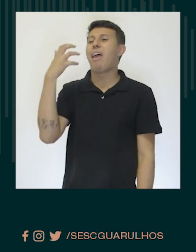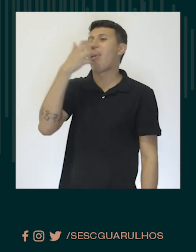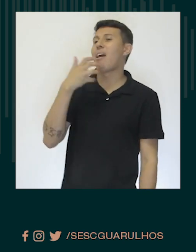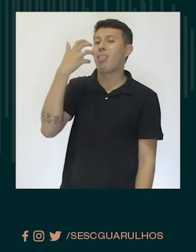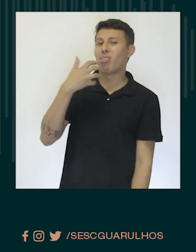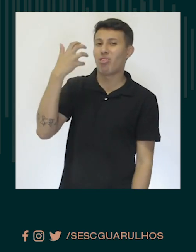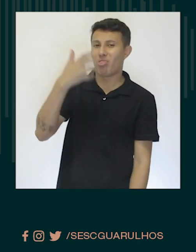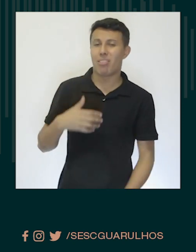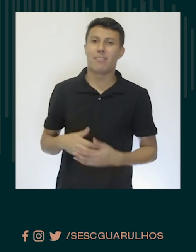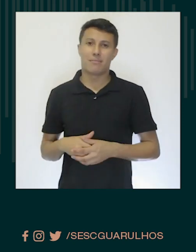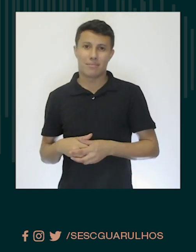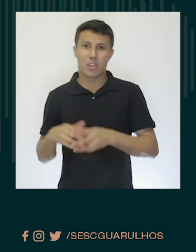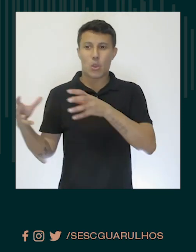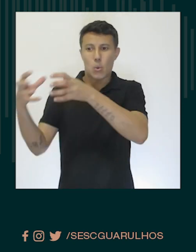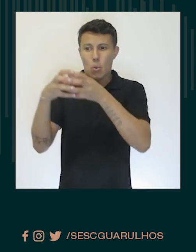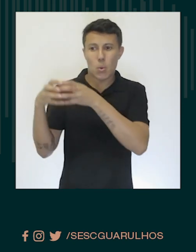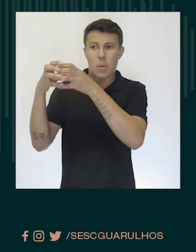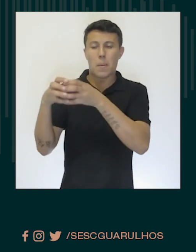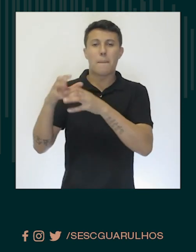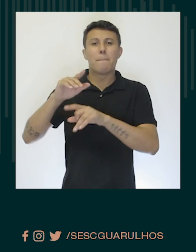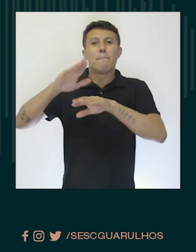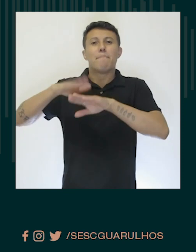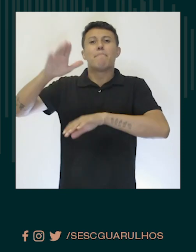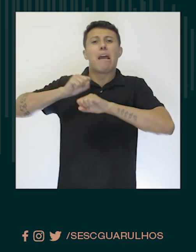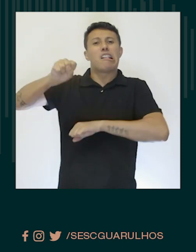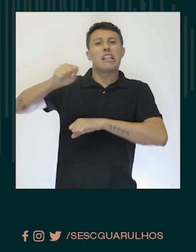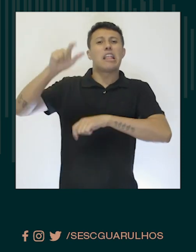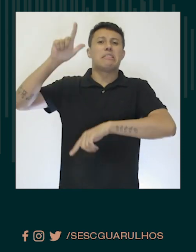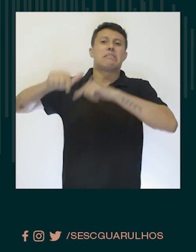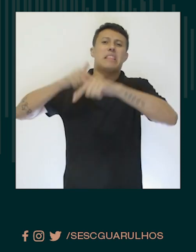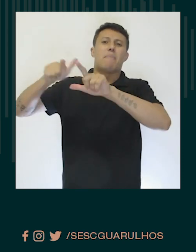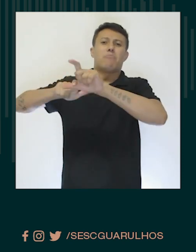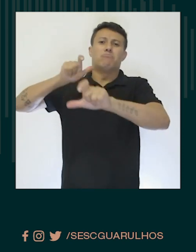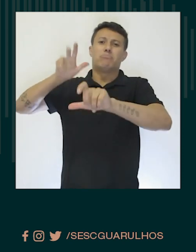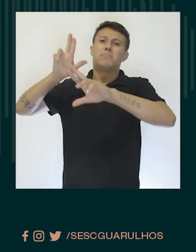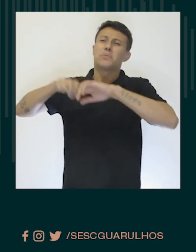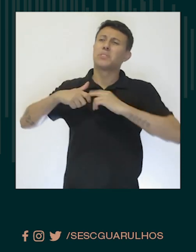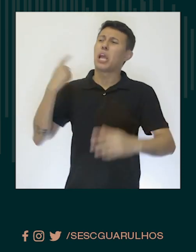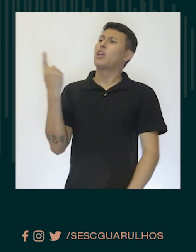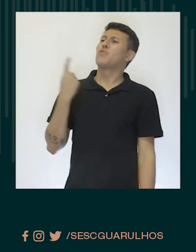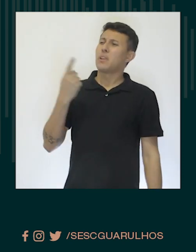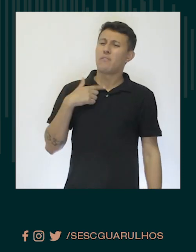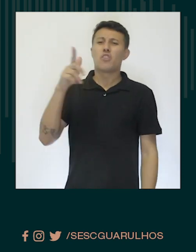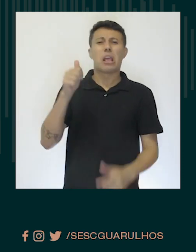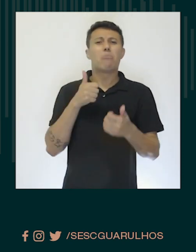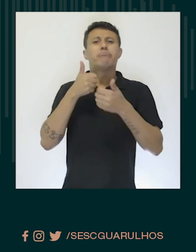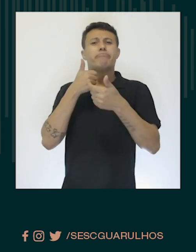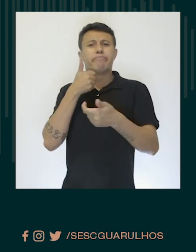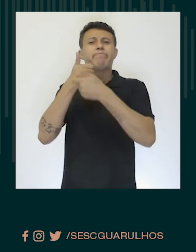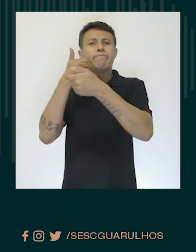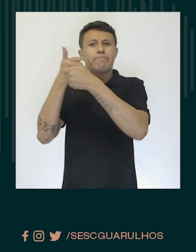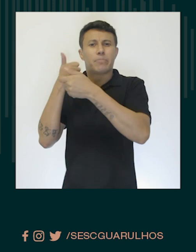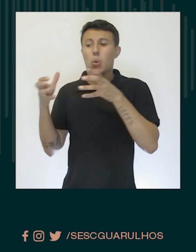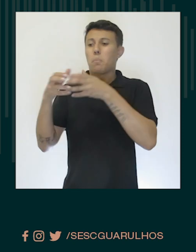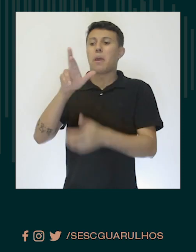Raízes têm o seu trabalho autoral individual. Então, acompanha aí o Raízes, que tem pessoas maravilhosas dentro